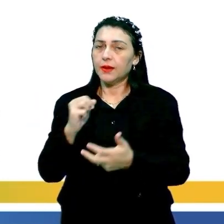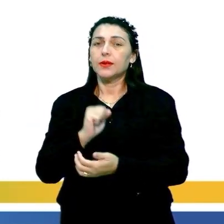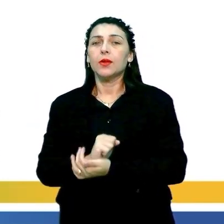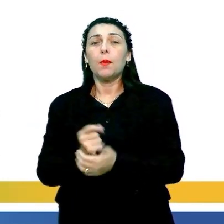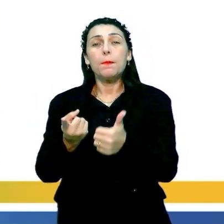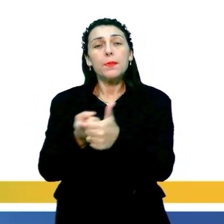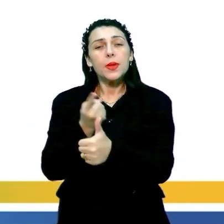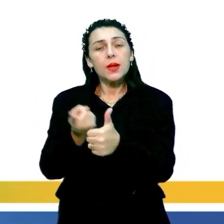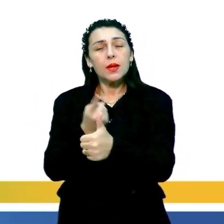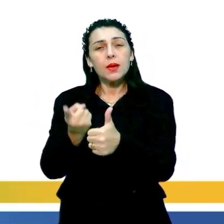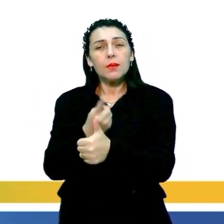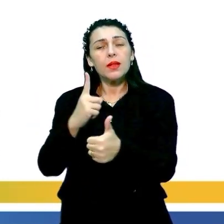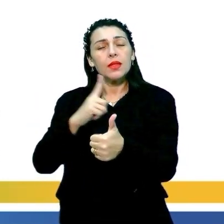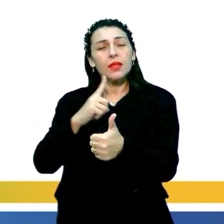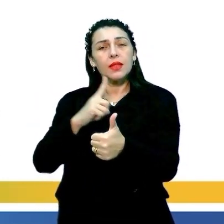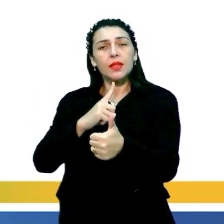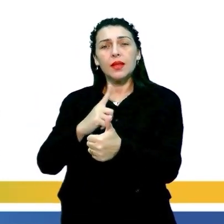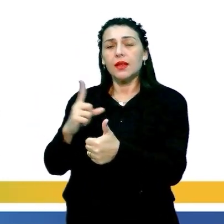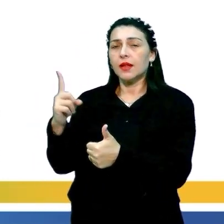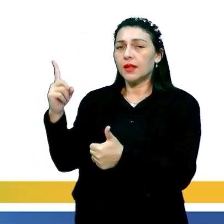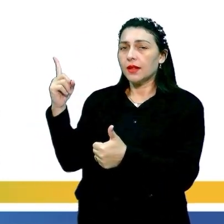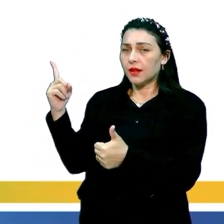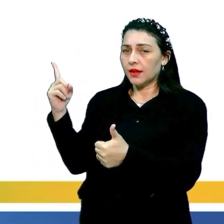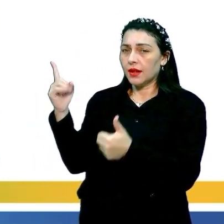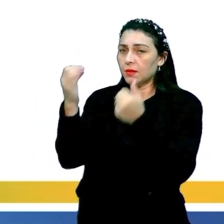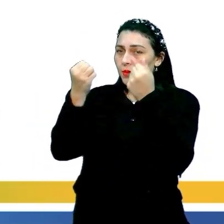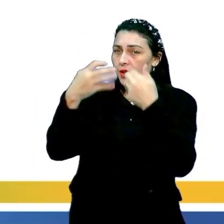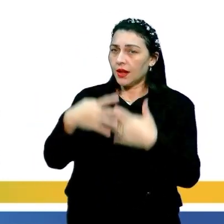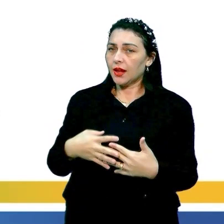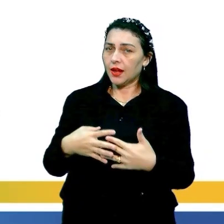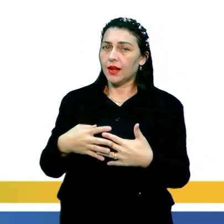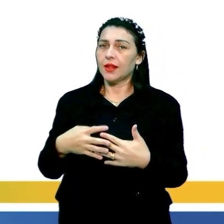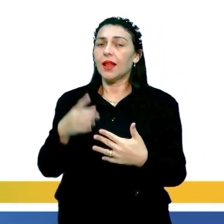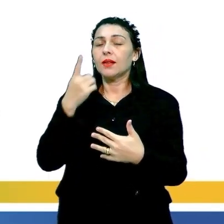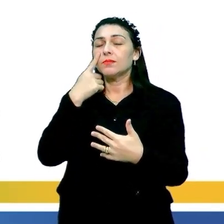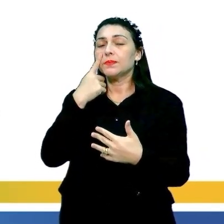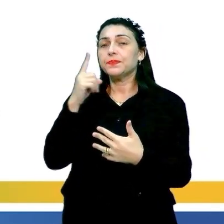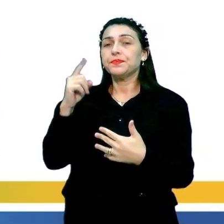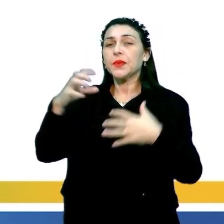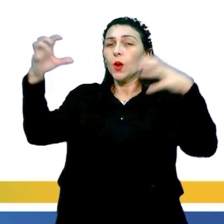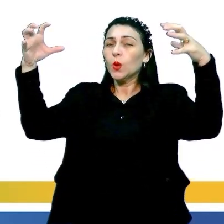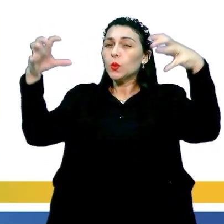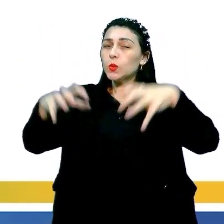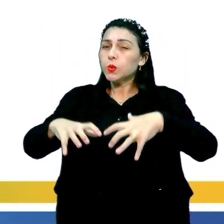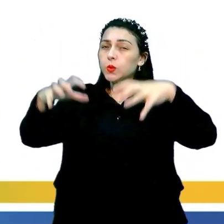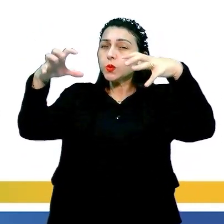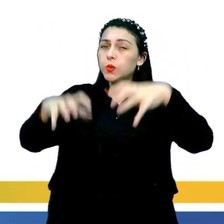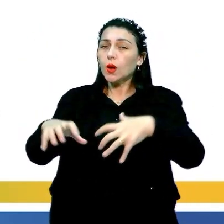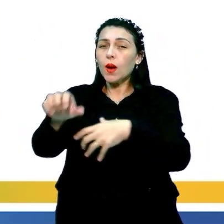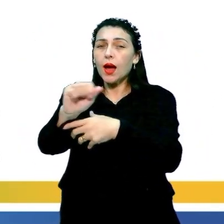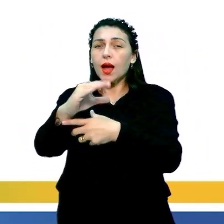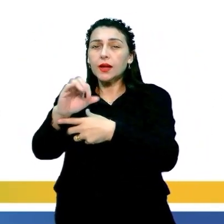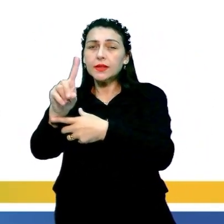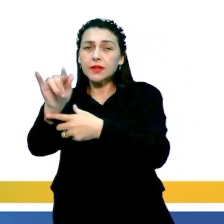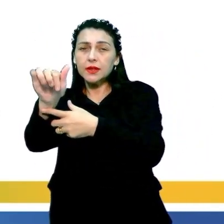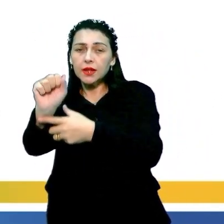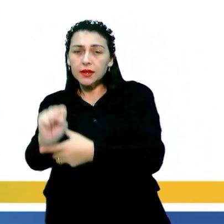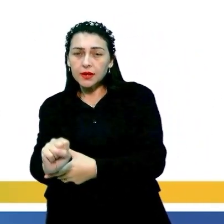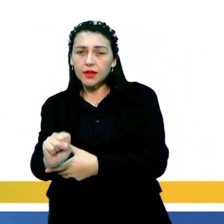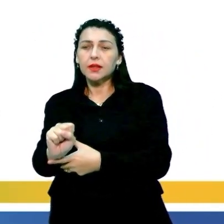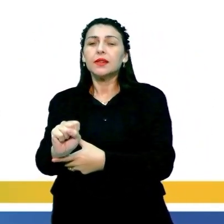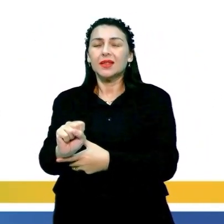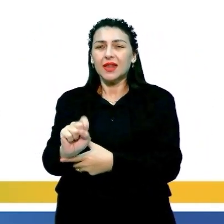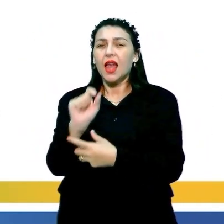o primeiro deles que a gente tem a comentar, ele está justamente aí na tela, tá? Que são as chuvas ácidas. Eles geralmente